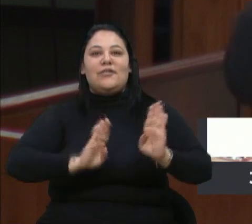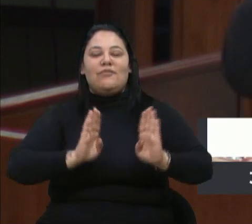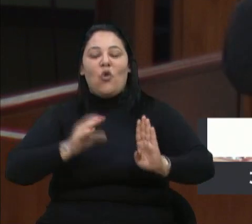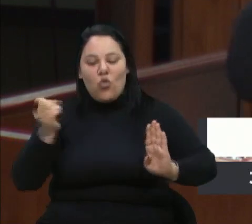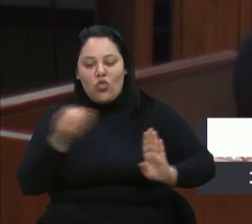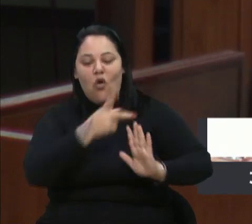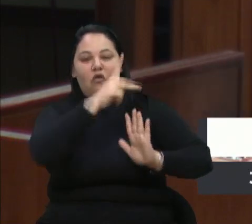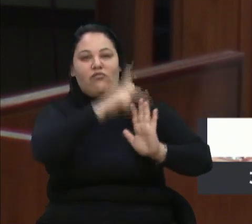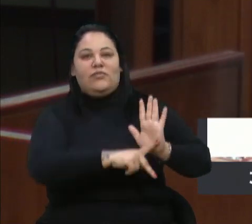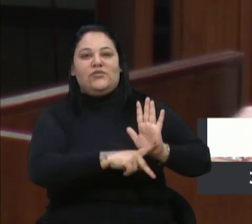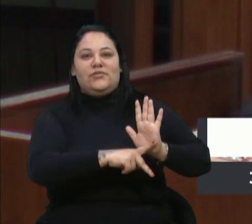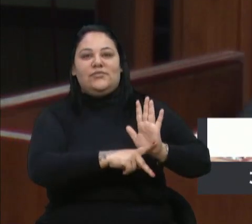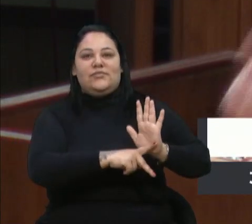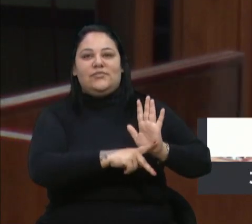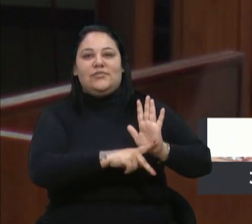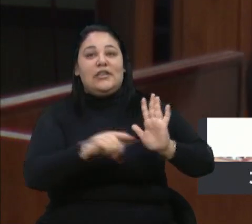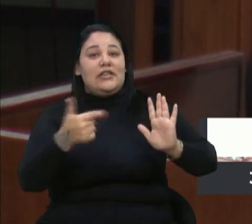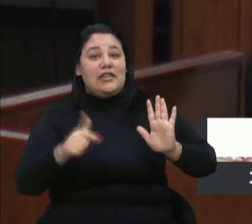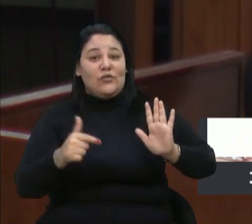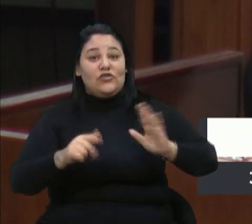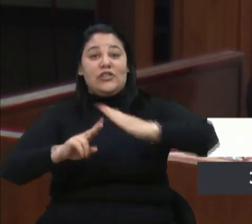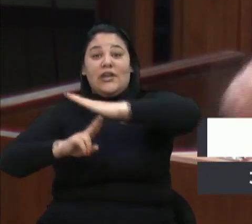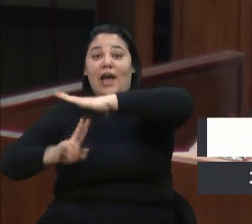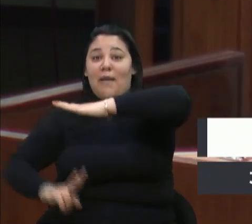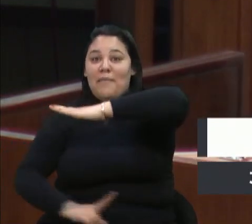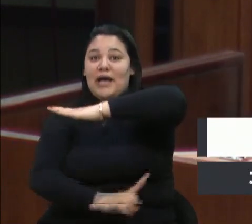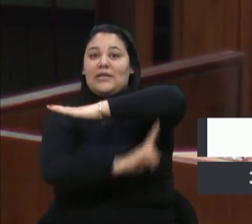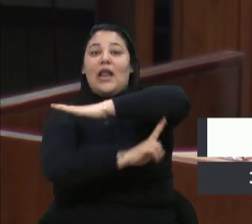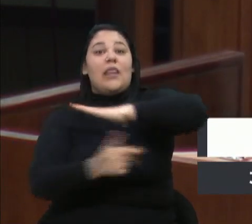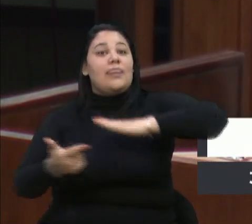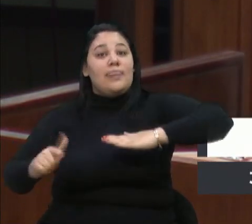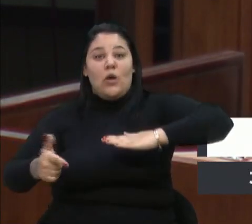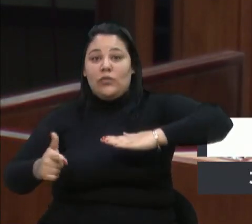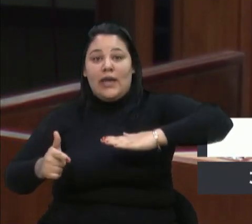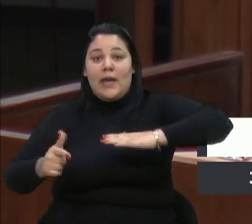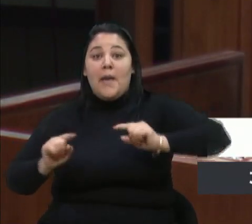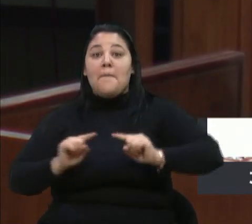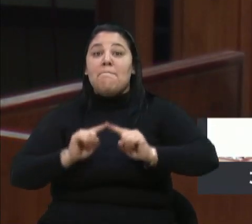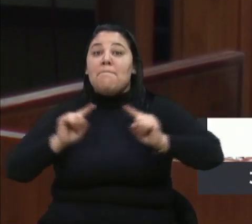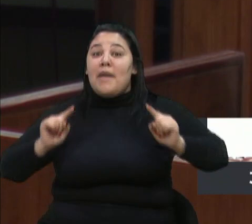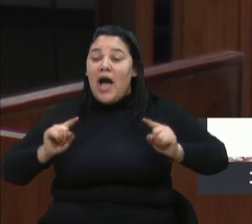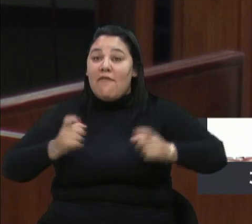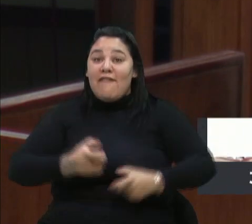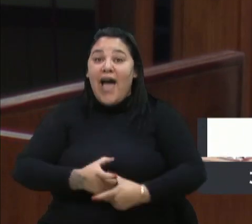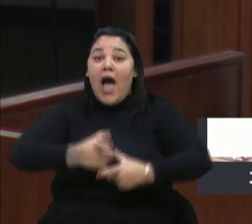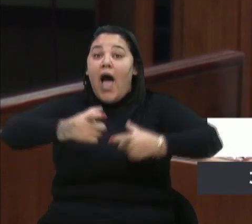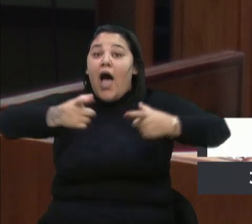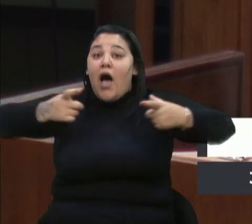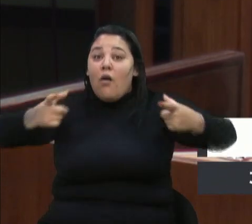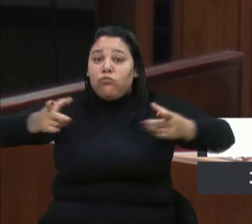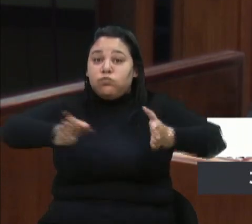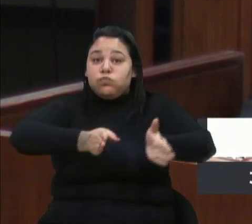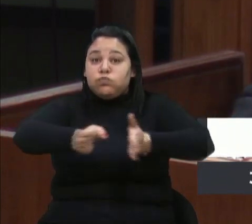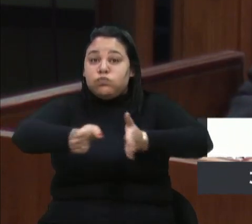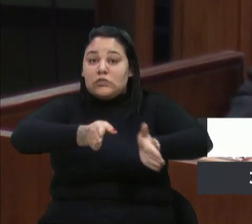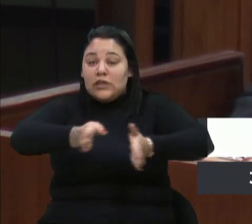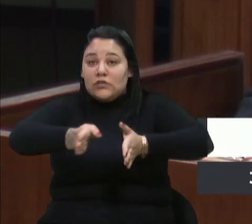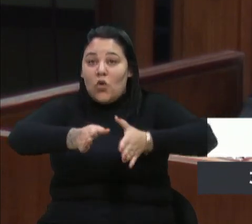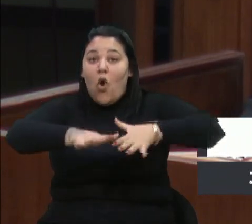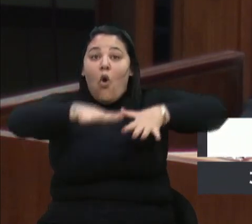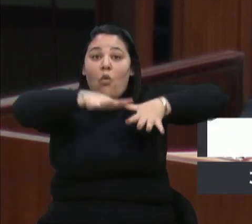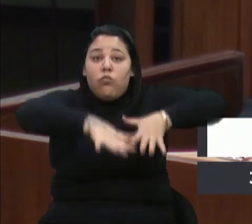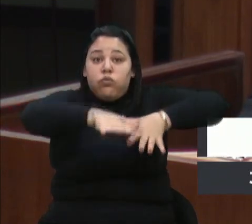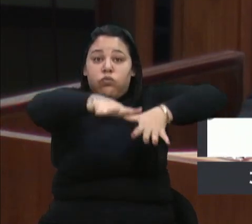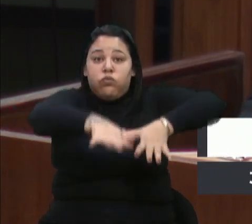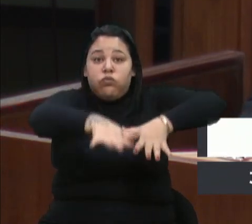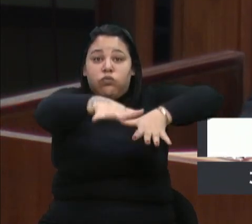projeto não conta com a passarela, mas vai aumentar a alça de acesso ao bairro. Os veículos não vão mais